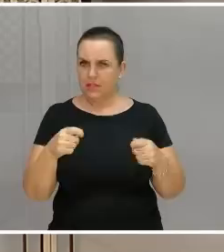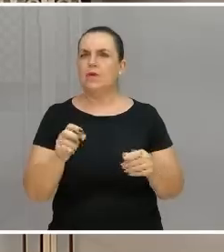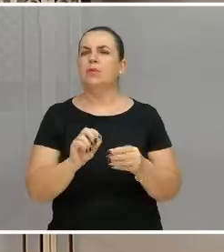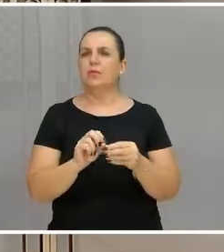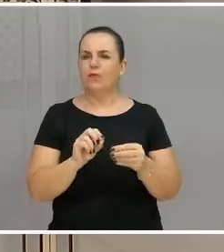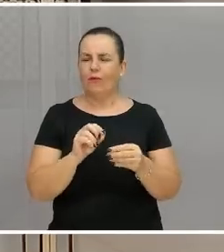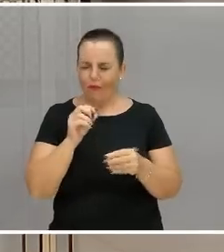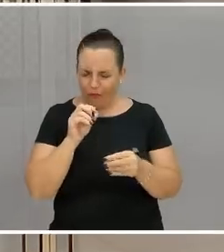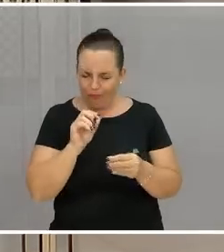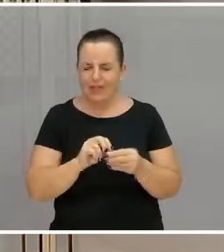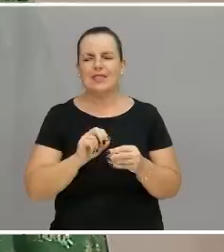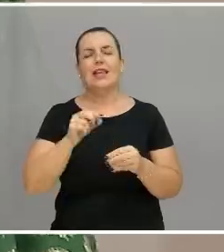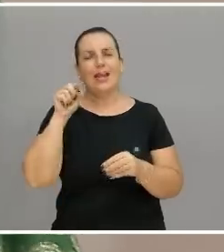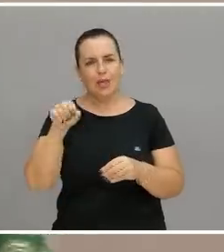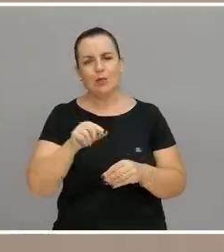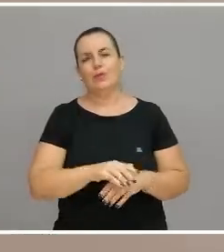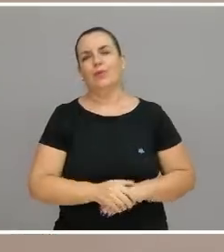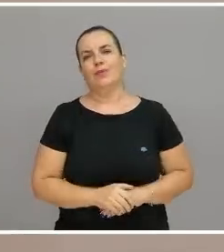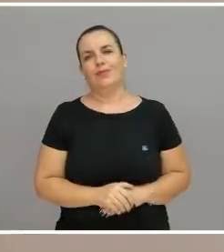isso.